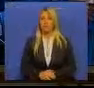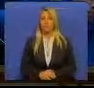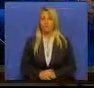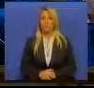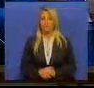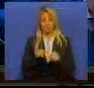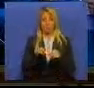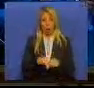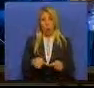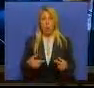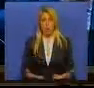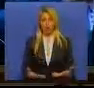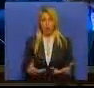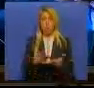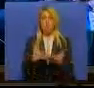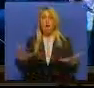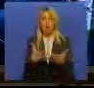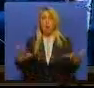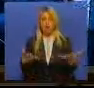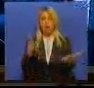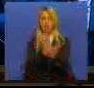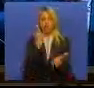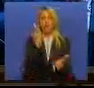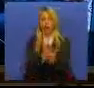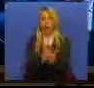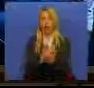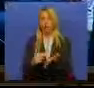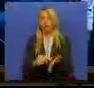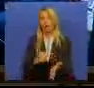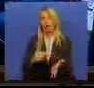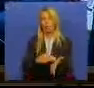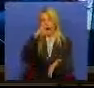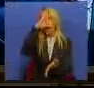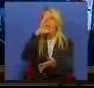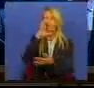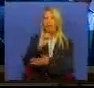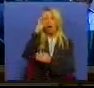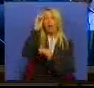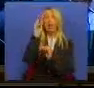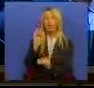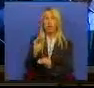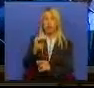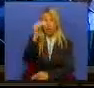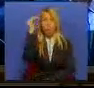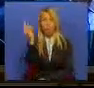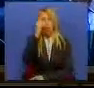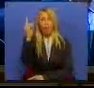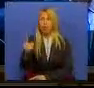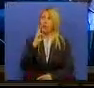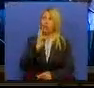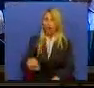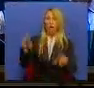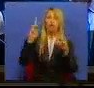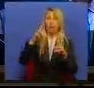Hoje em dia, a esmagadora maioria das escolas espera do Ministério da Educação, os professores esperam do Ministério da